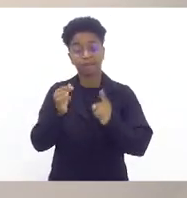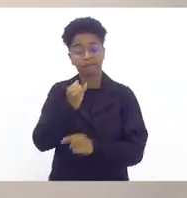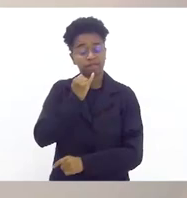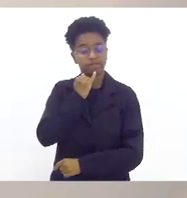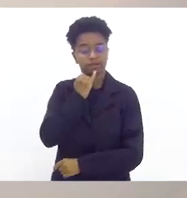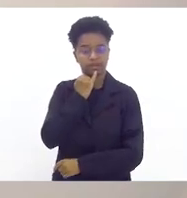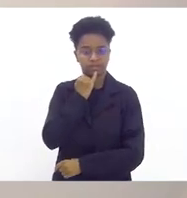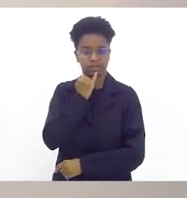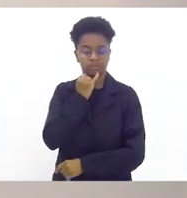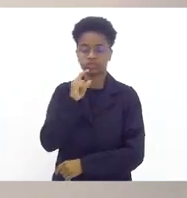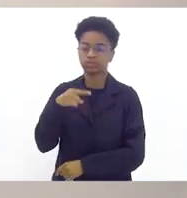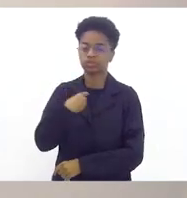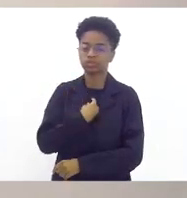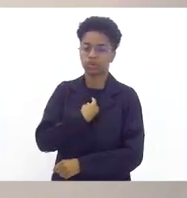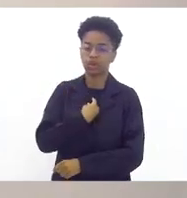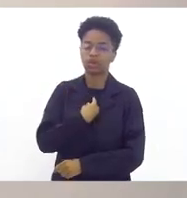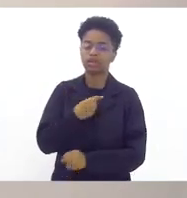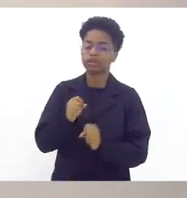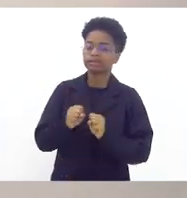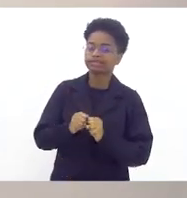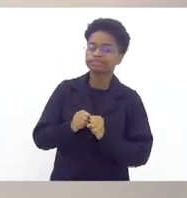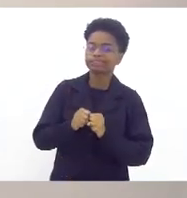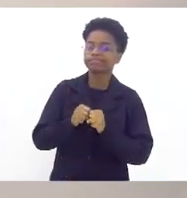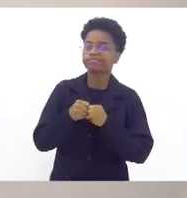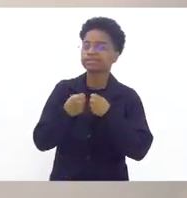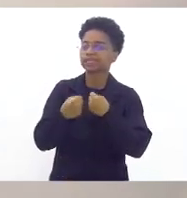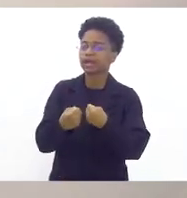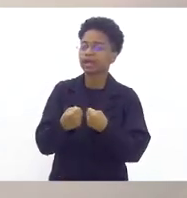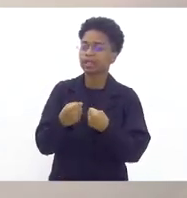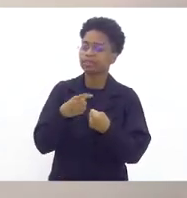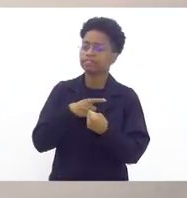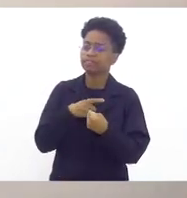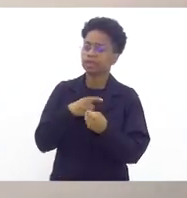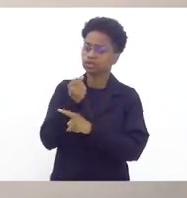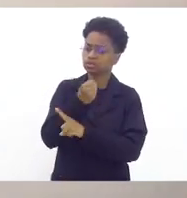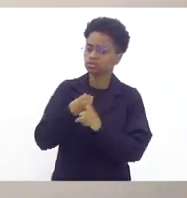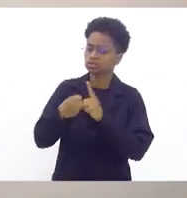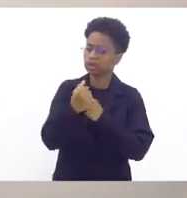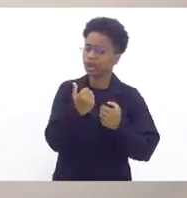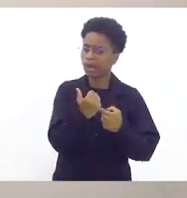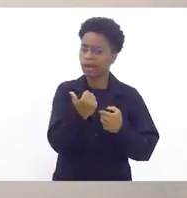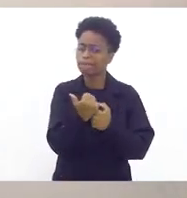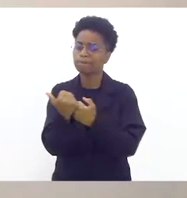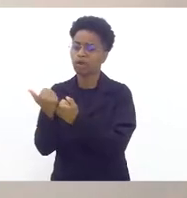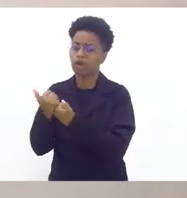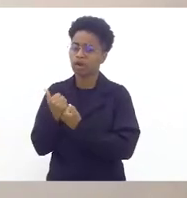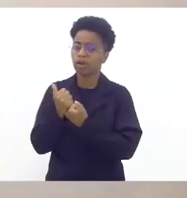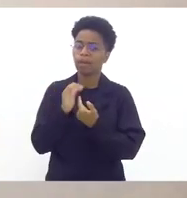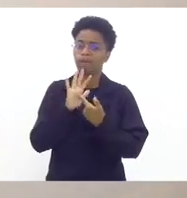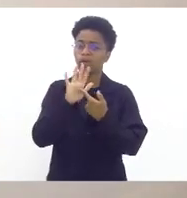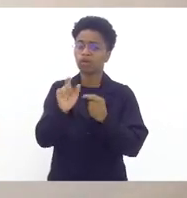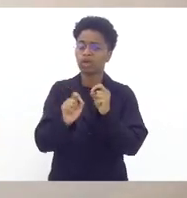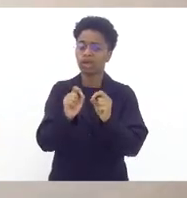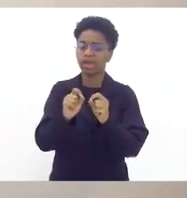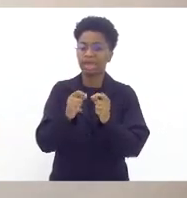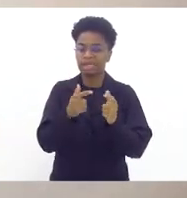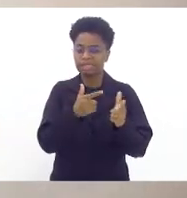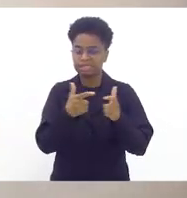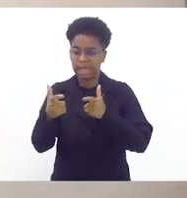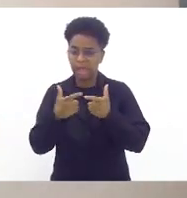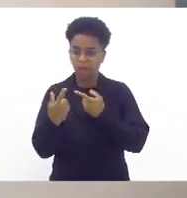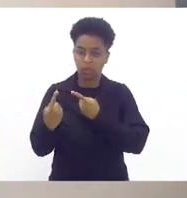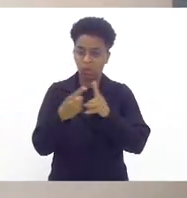a gente tem defendido por uma parcela grande da sociedade brasileira a tão chamada guerra às drogas que